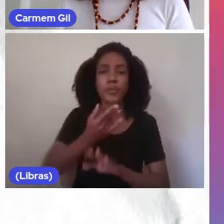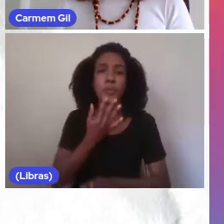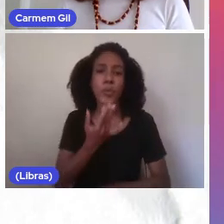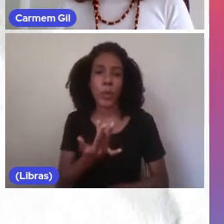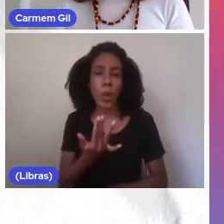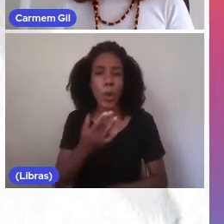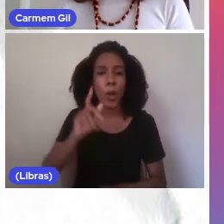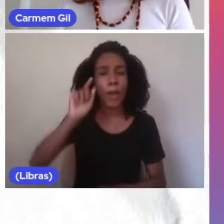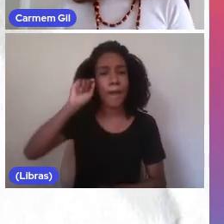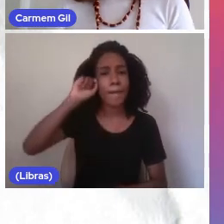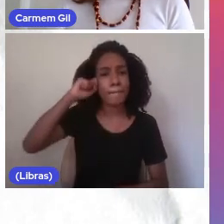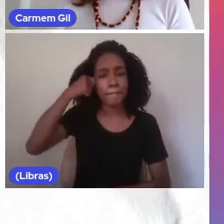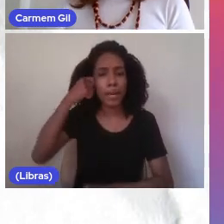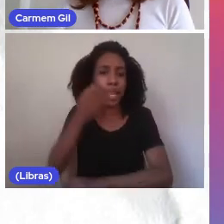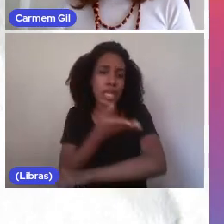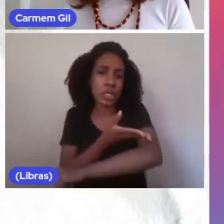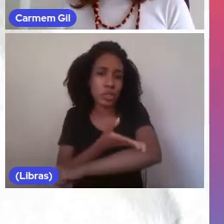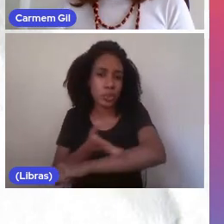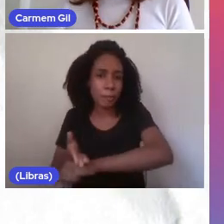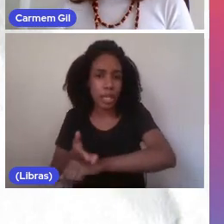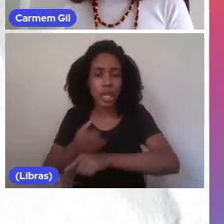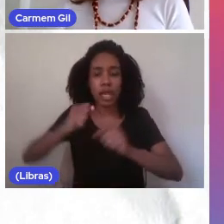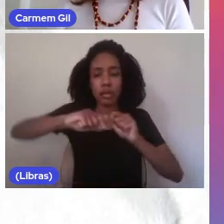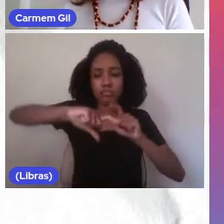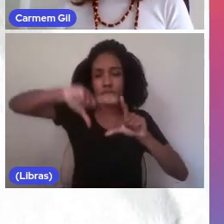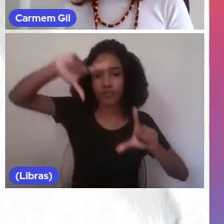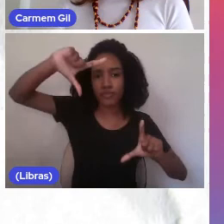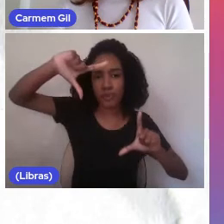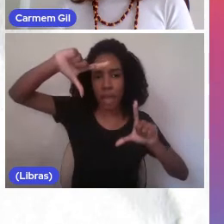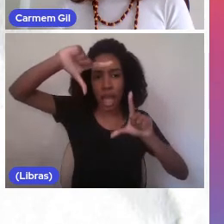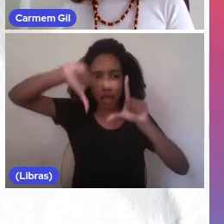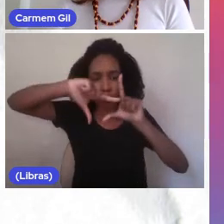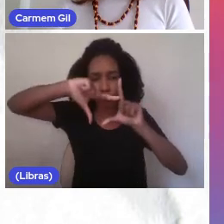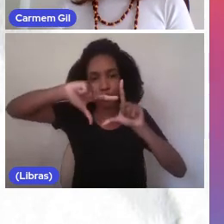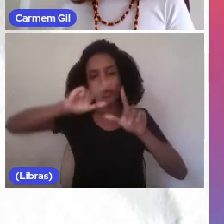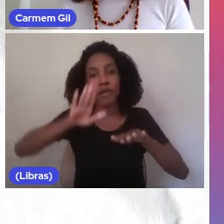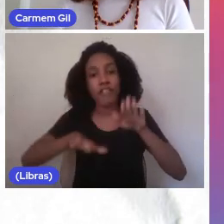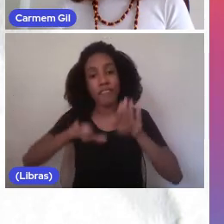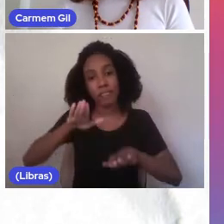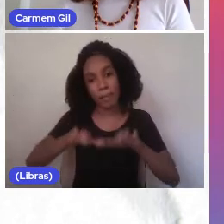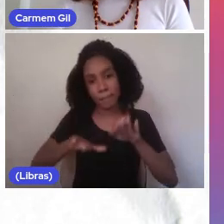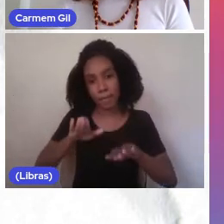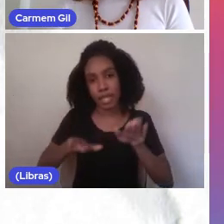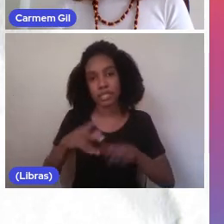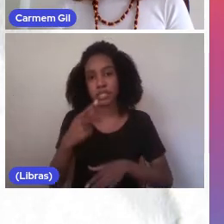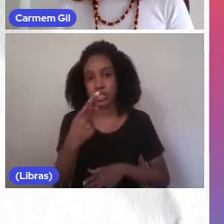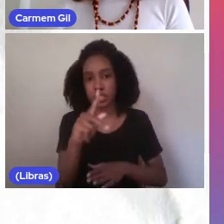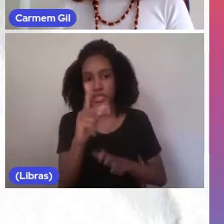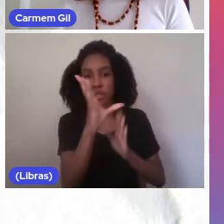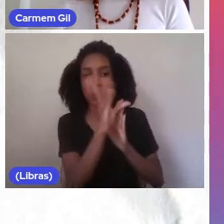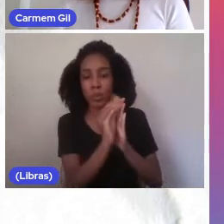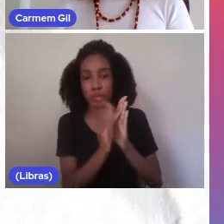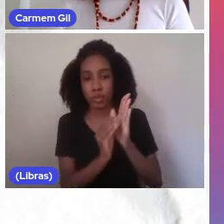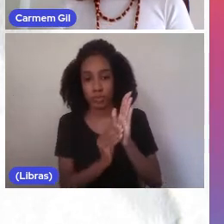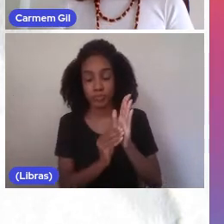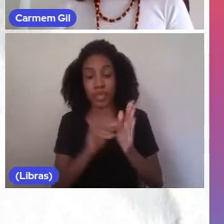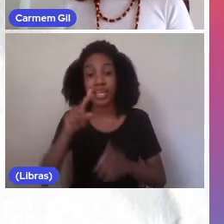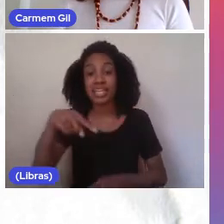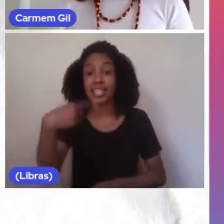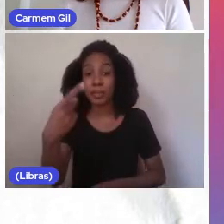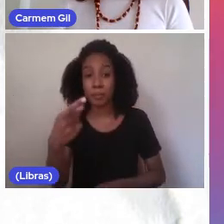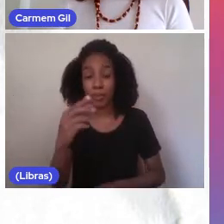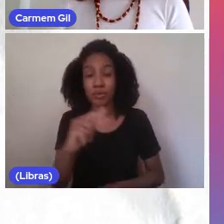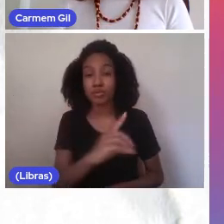Em caso de dúvidas, estamos a postos para responder. E depois do dia 7, haverá um link para